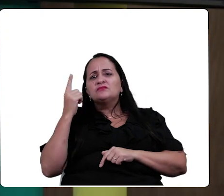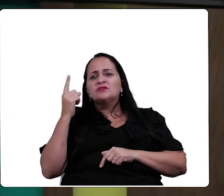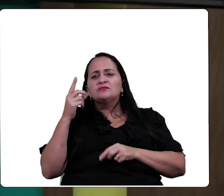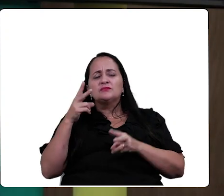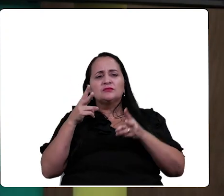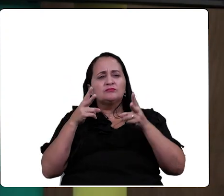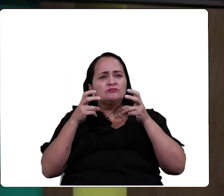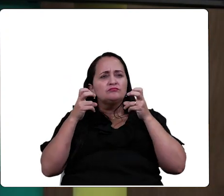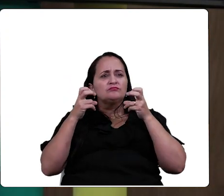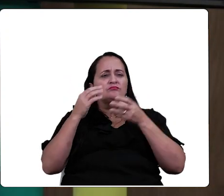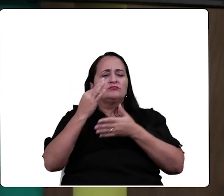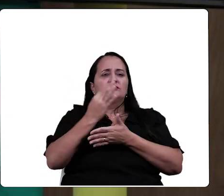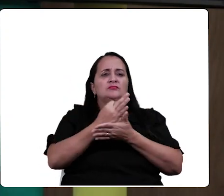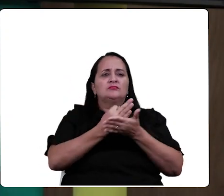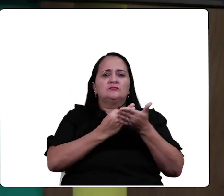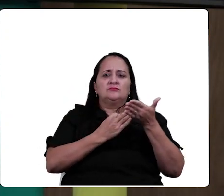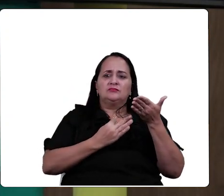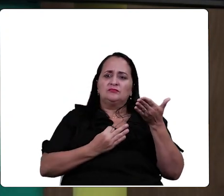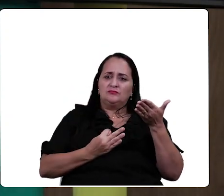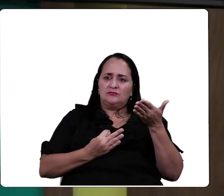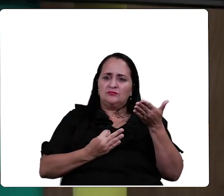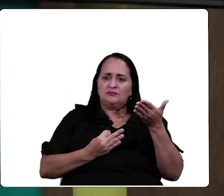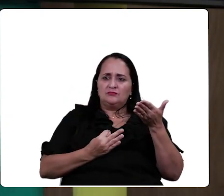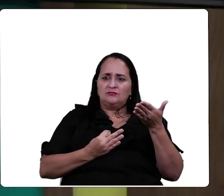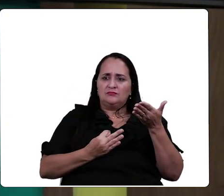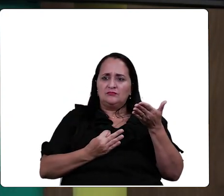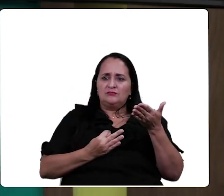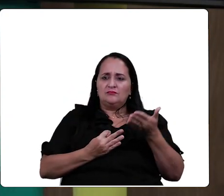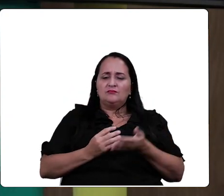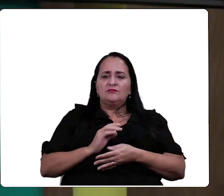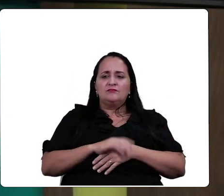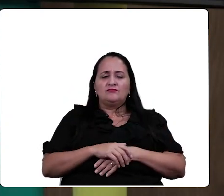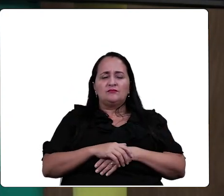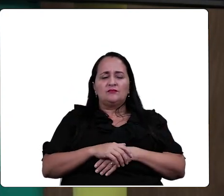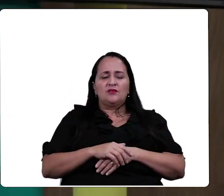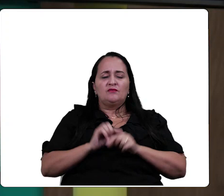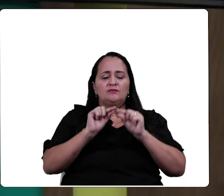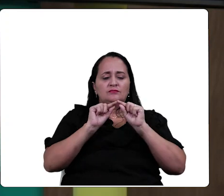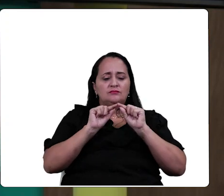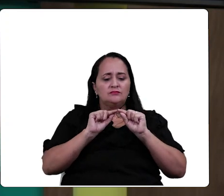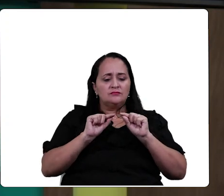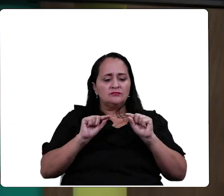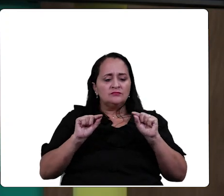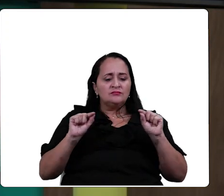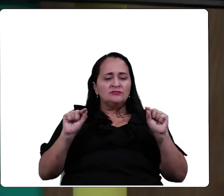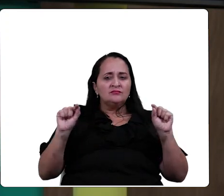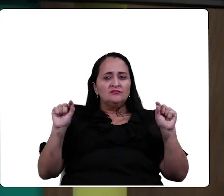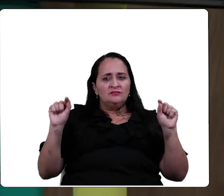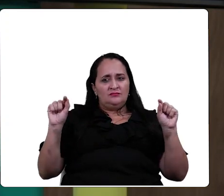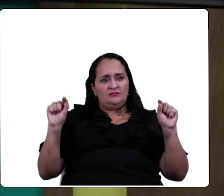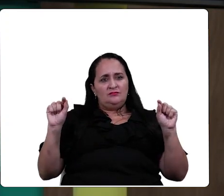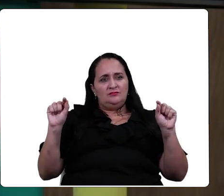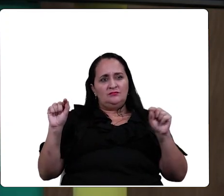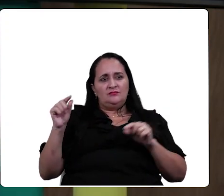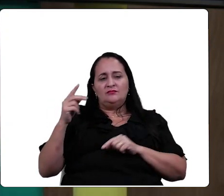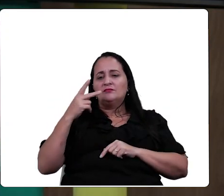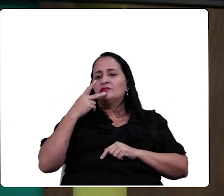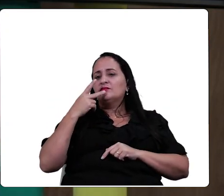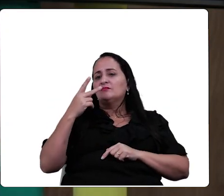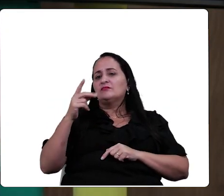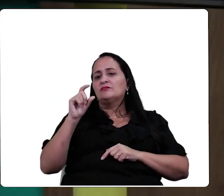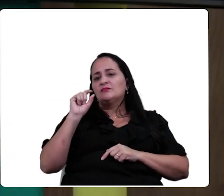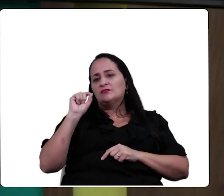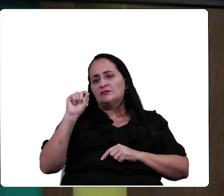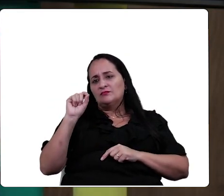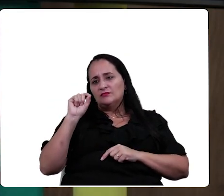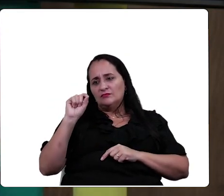essas pistas textuais? Nós vamos grifar. O que é grifar? Eu falei na outra aula.